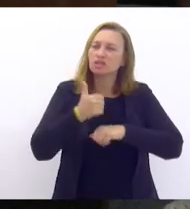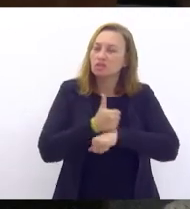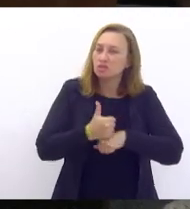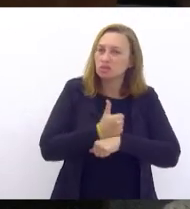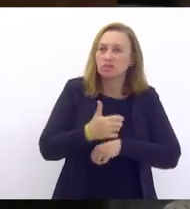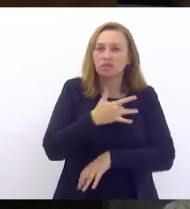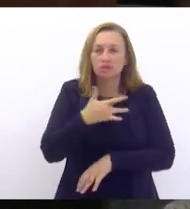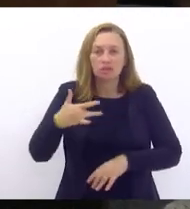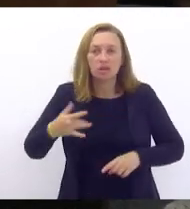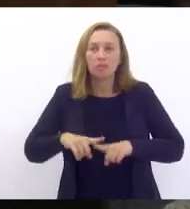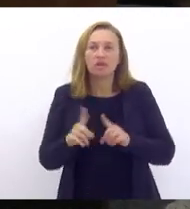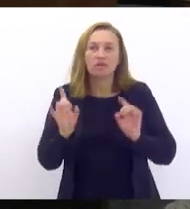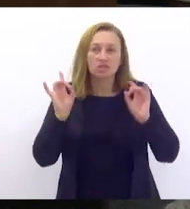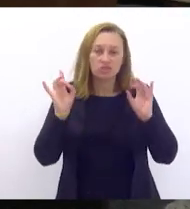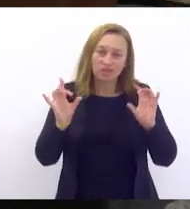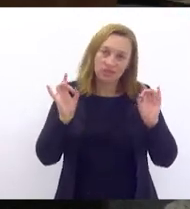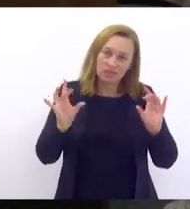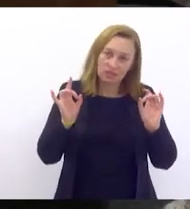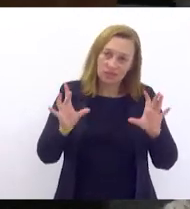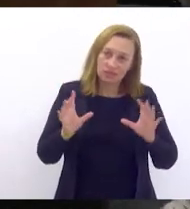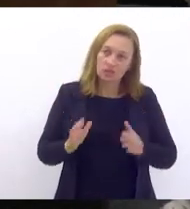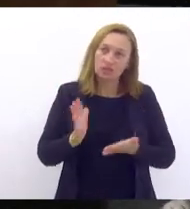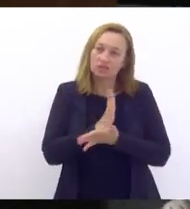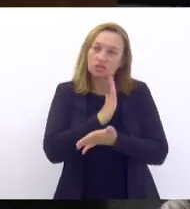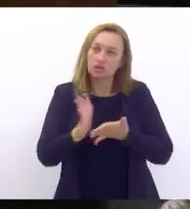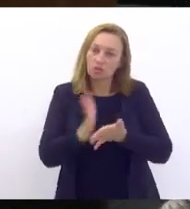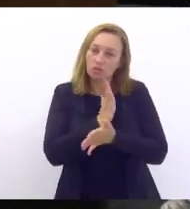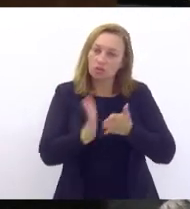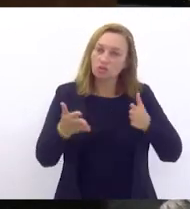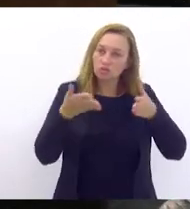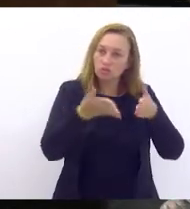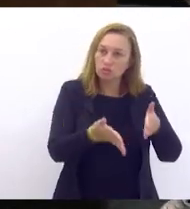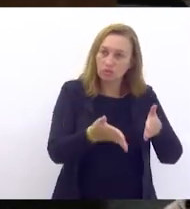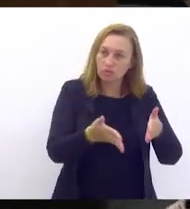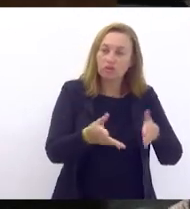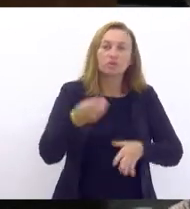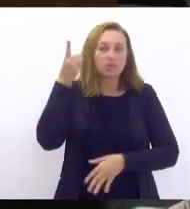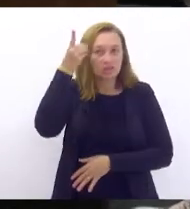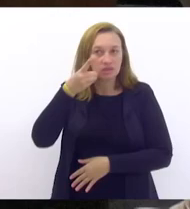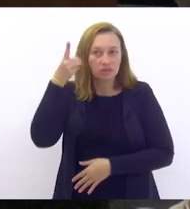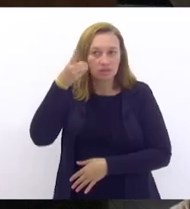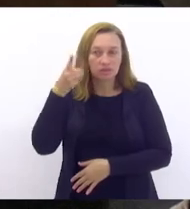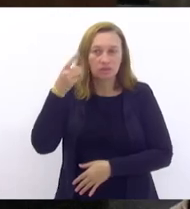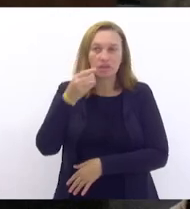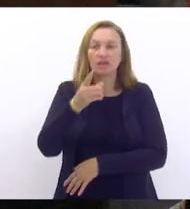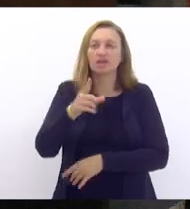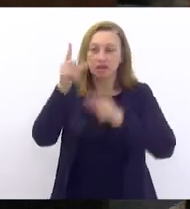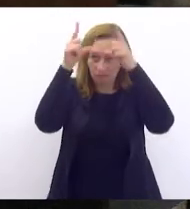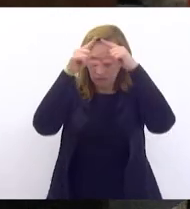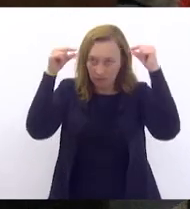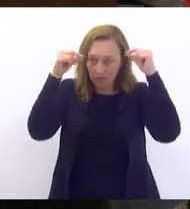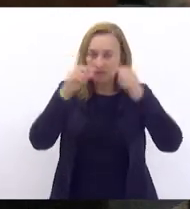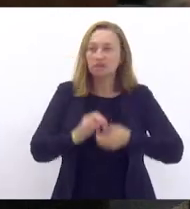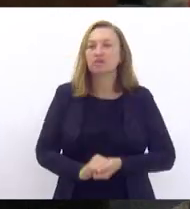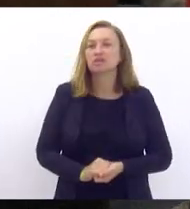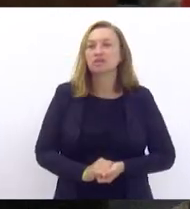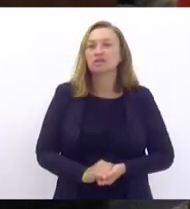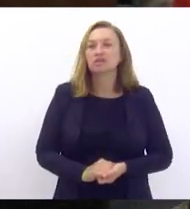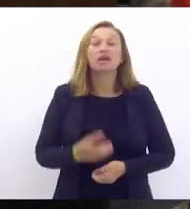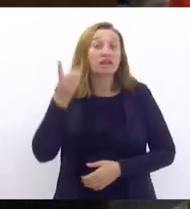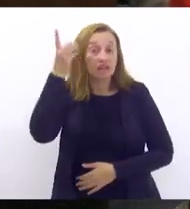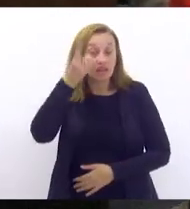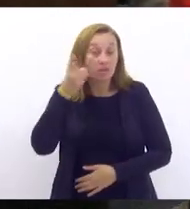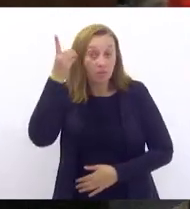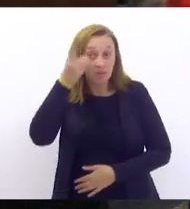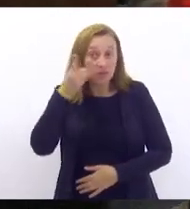da saúde, mas especialmente de alguns destacados, como a nobilíssima deputada enfermeira Rejane, a nossa